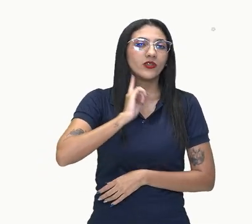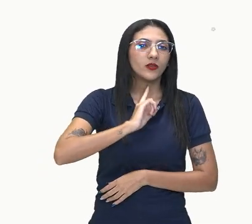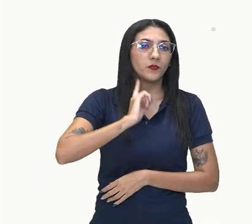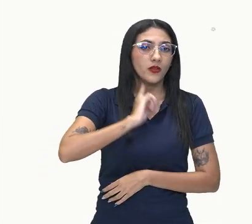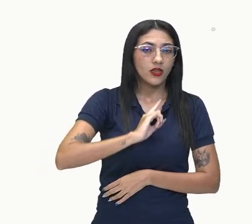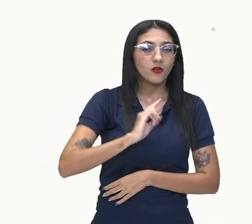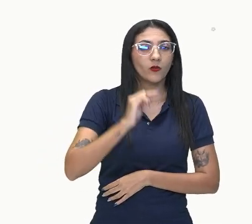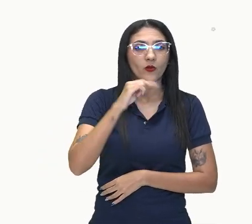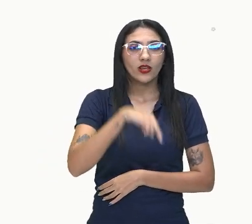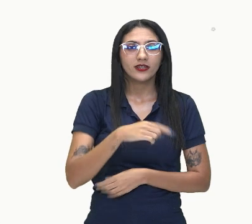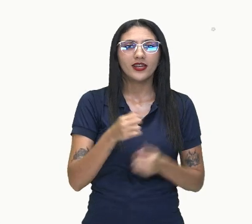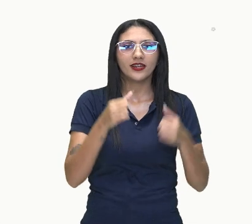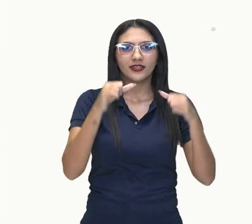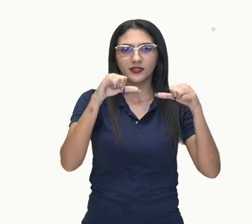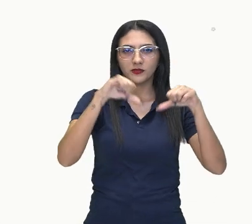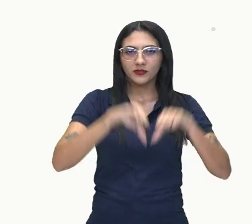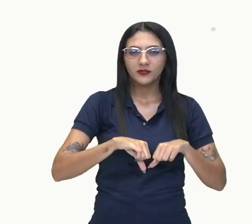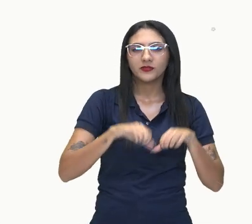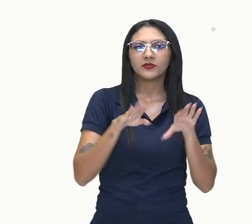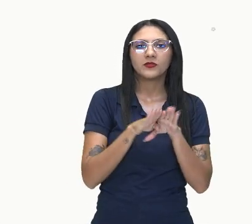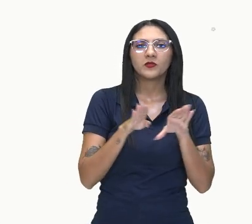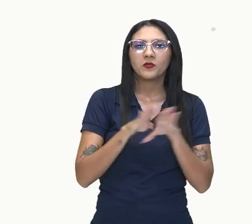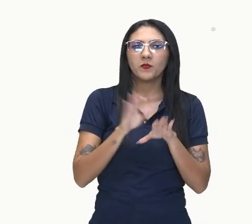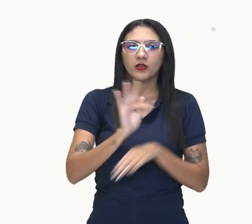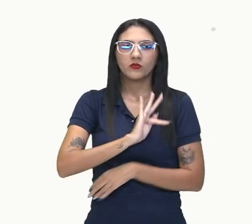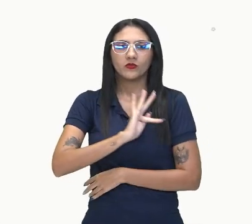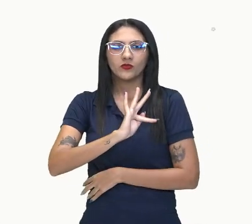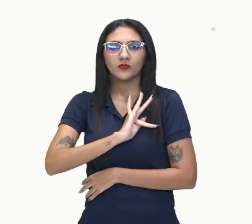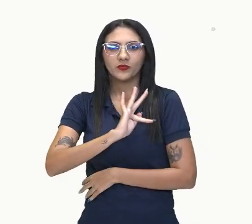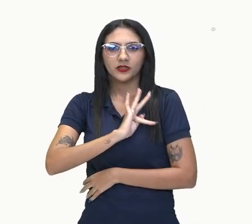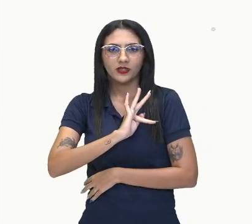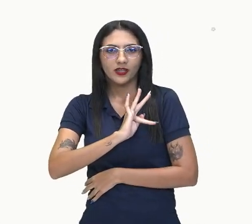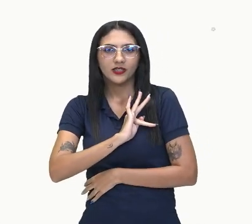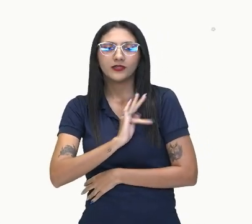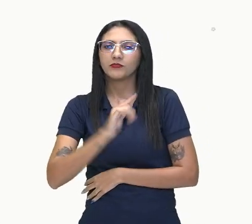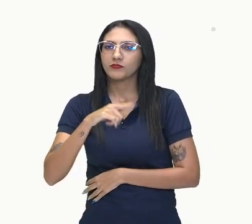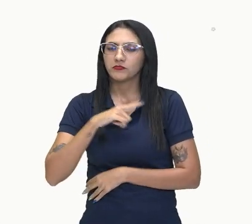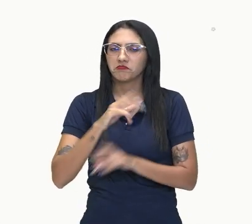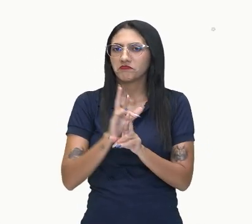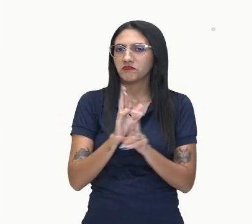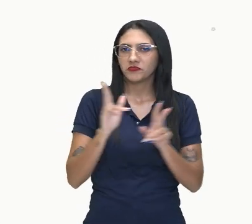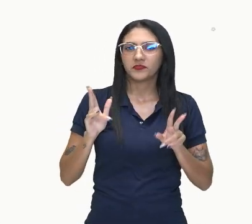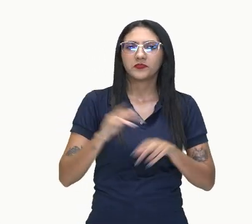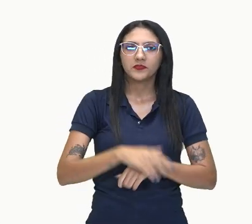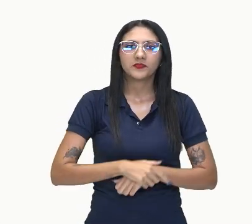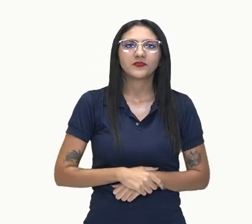é pior que o Fluminense. Lembre que não existe mais pior, ok?